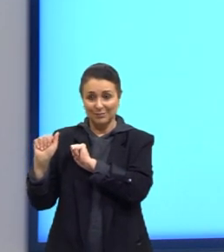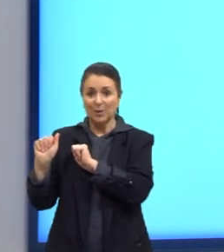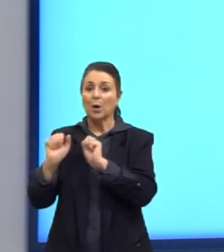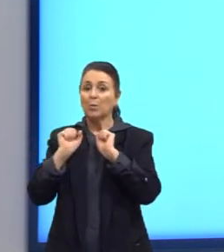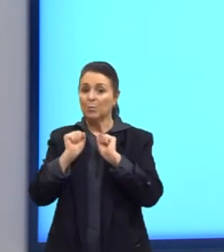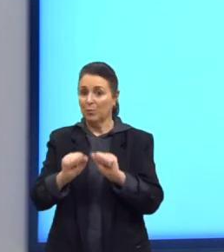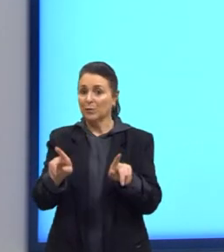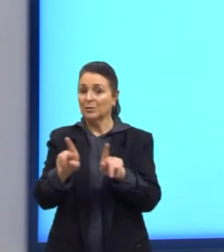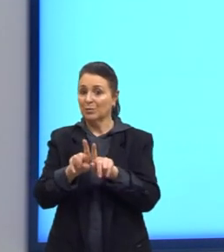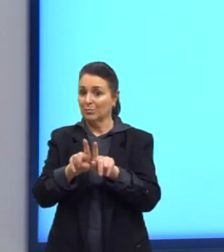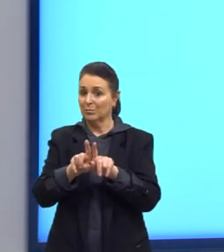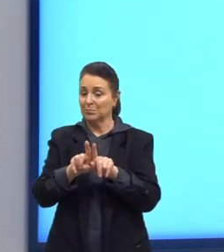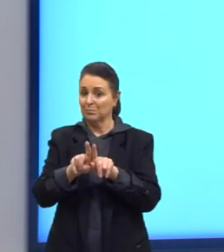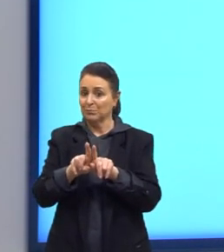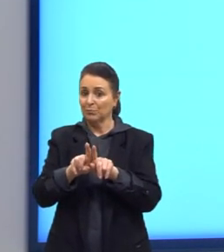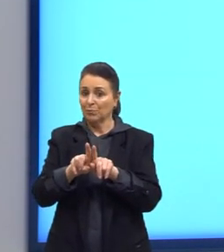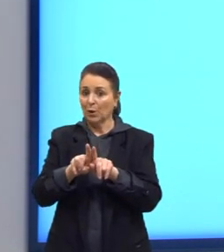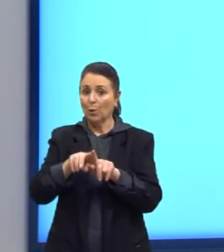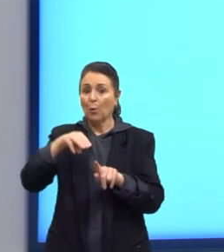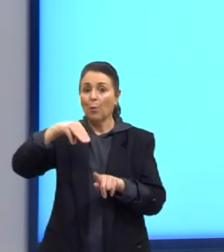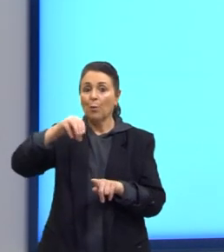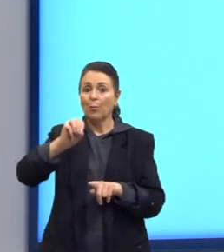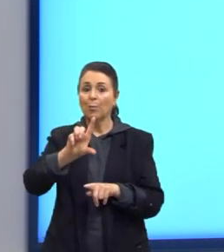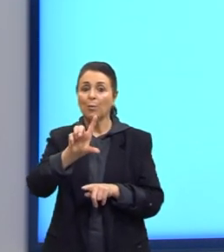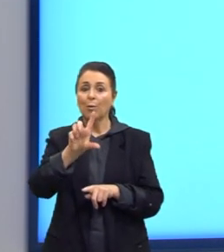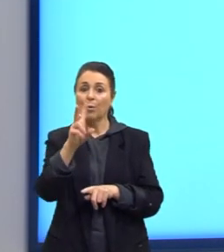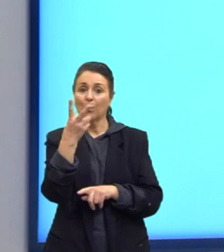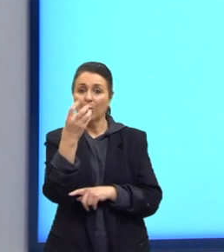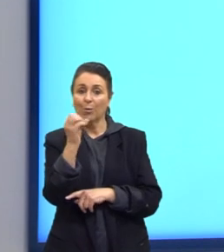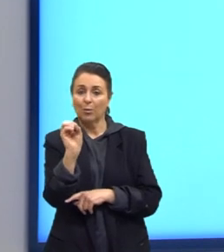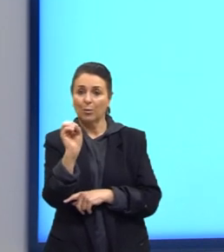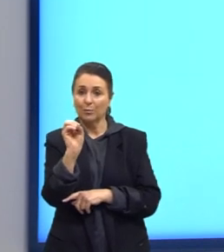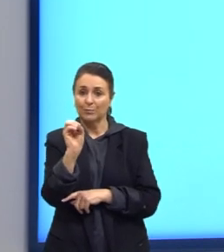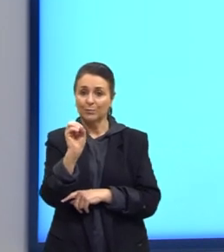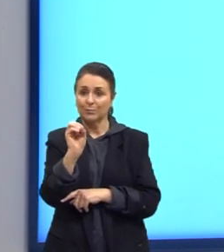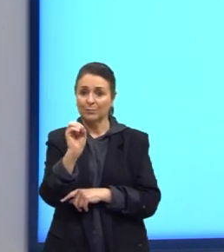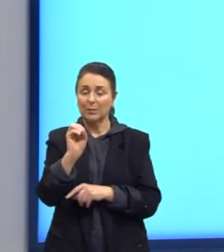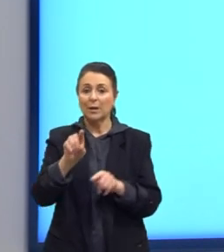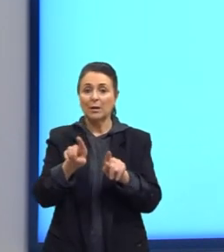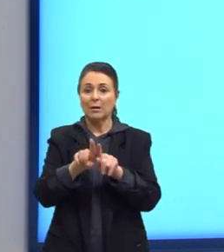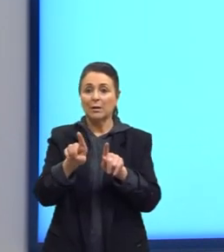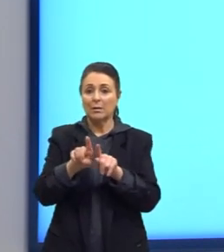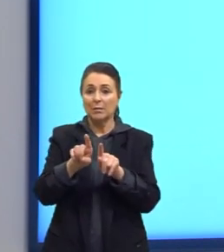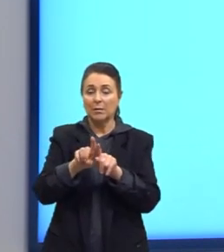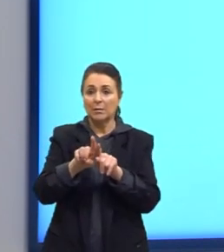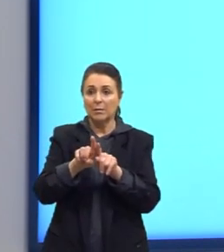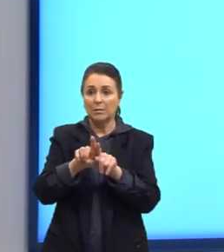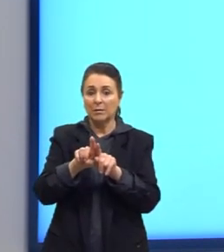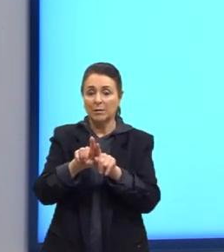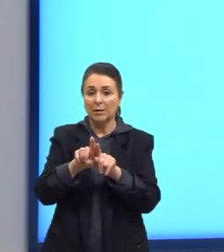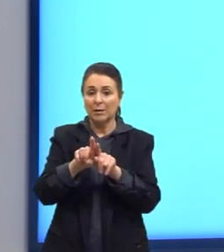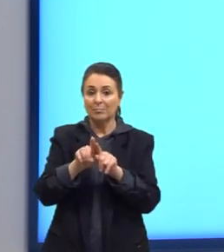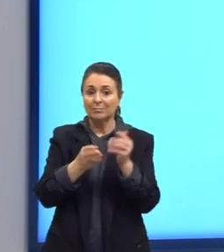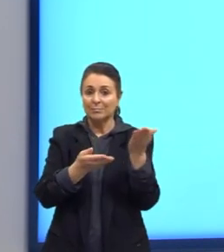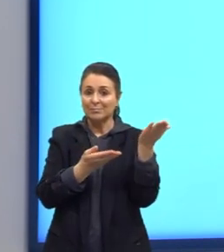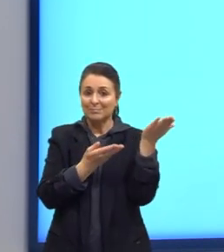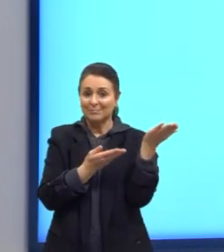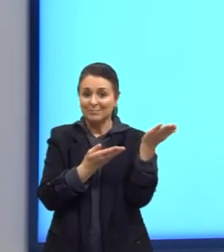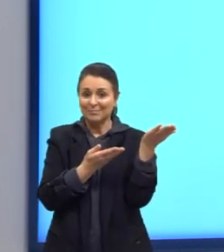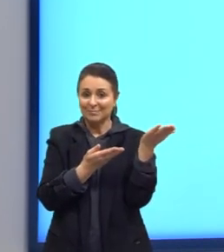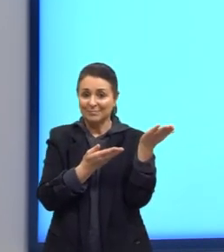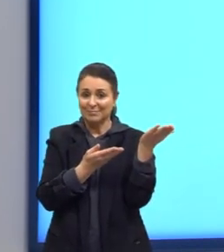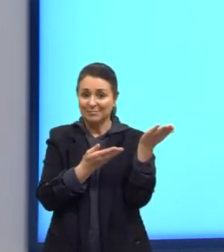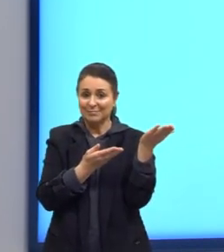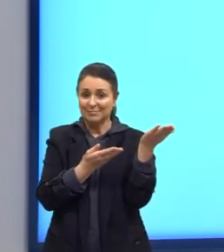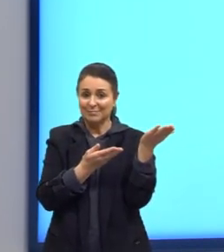e pode ser molho né laçar Sarra Nessas arroz